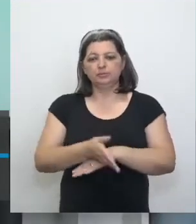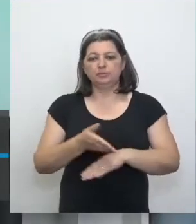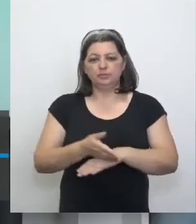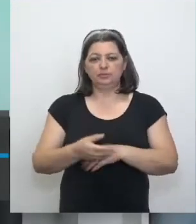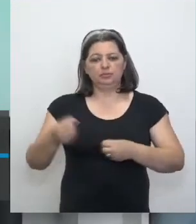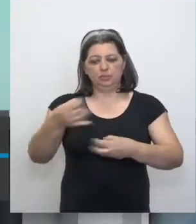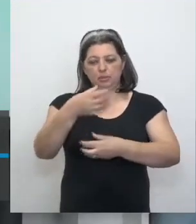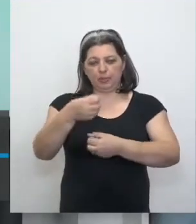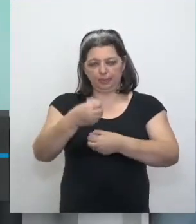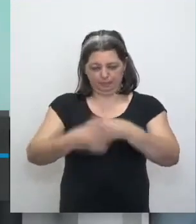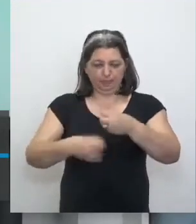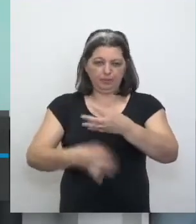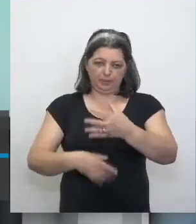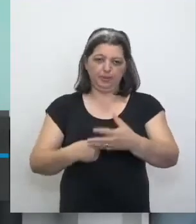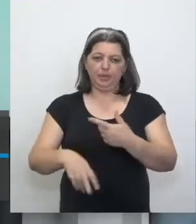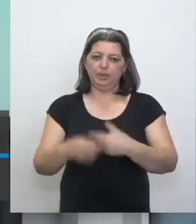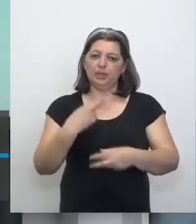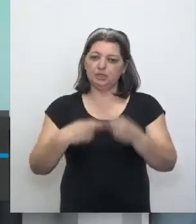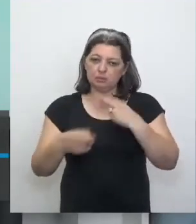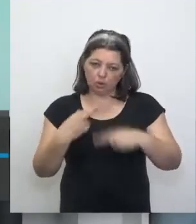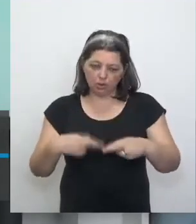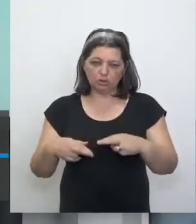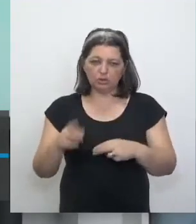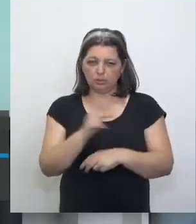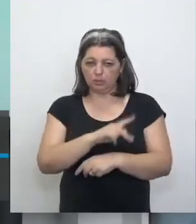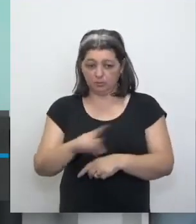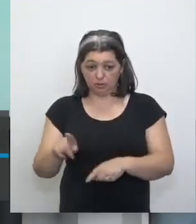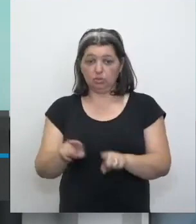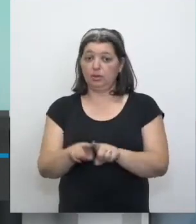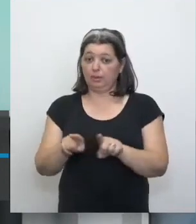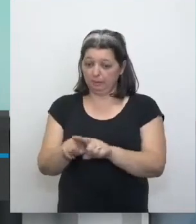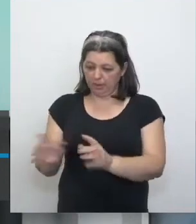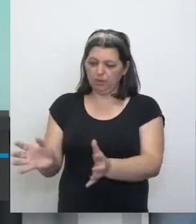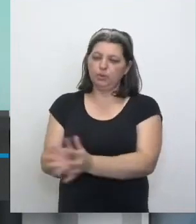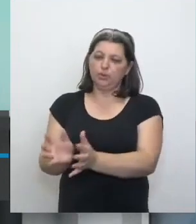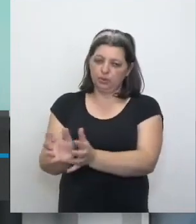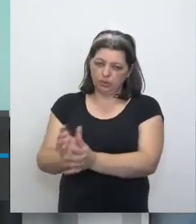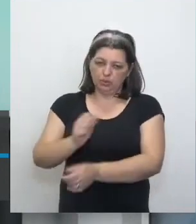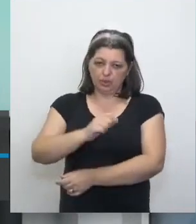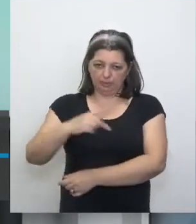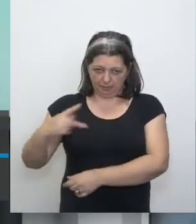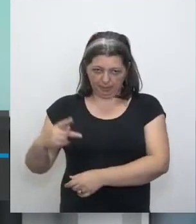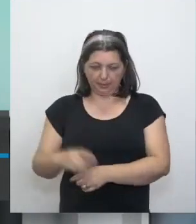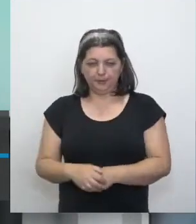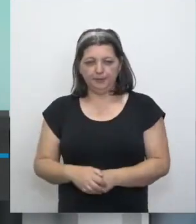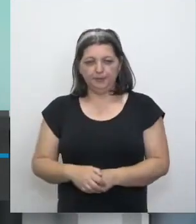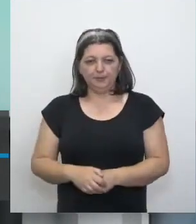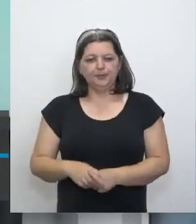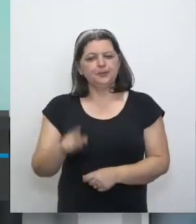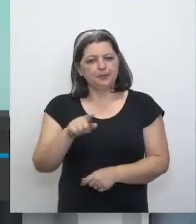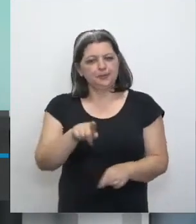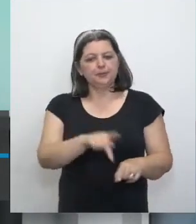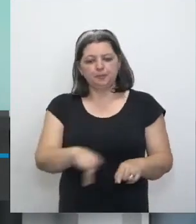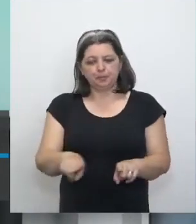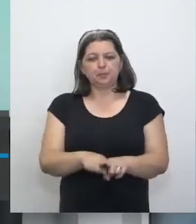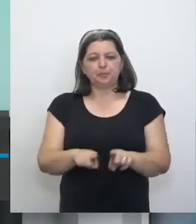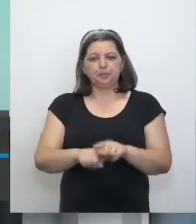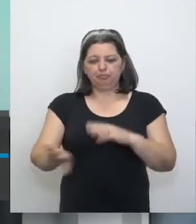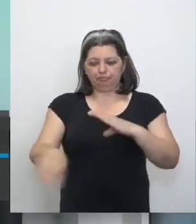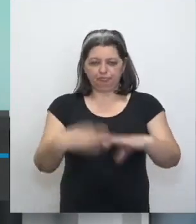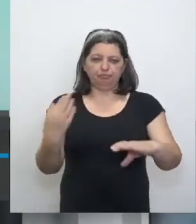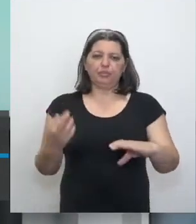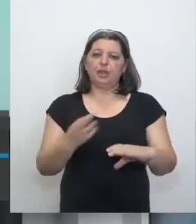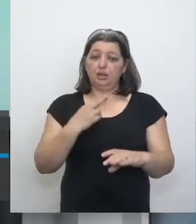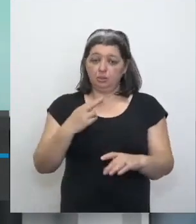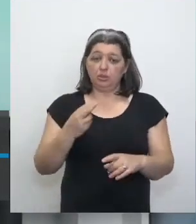das atividades, mande a resposta para o seu professor lá para a sua turma, lá no seu aplicativo. E você, professor, mande para mim a resposta do seu aluno, se ele